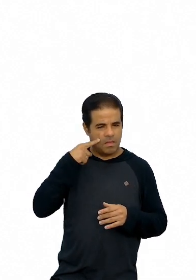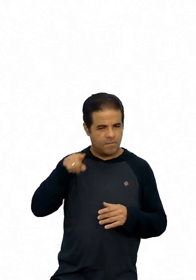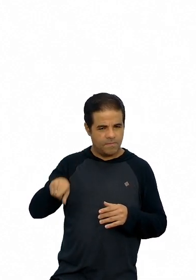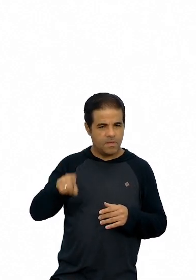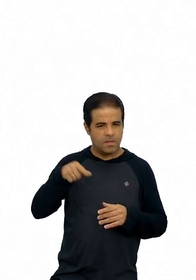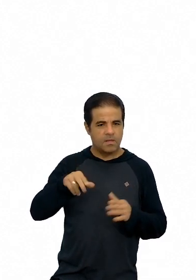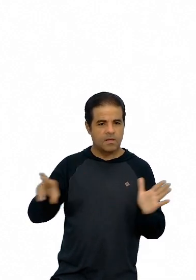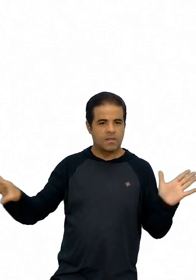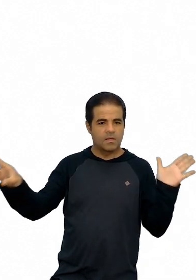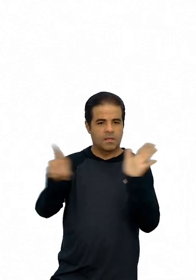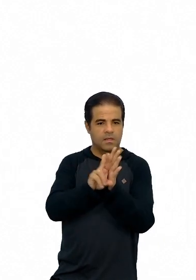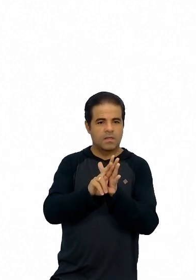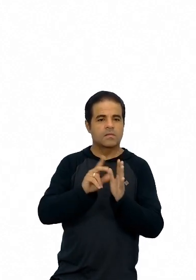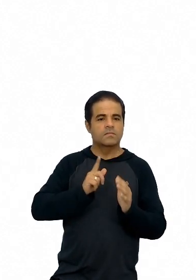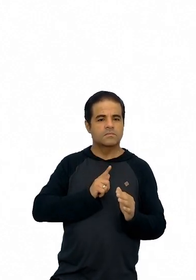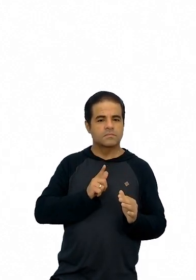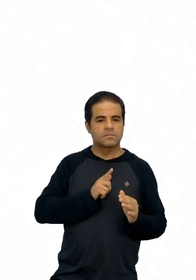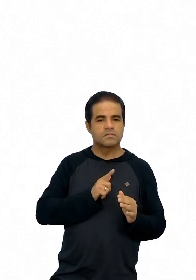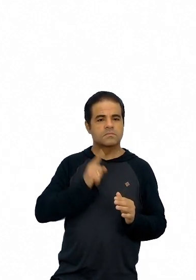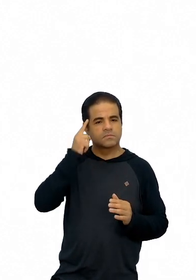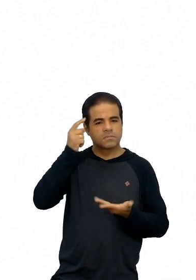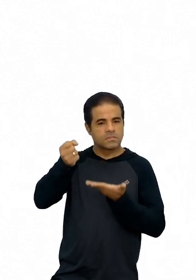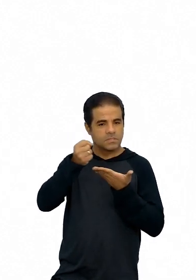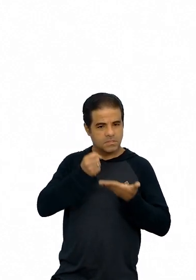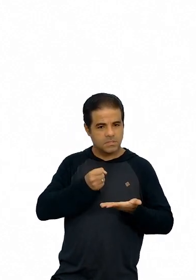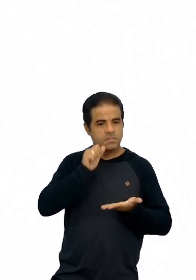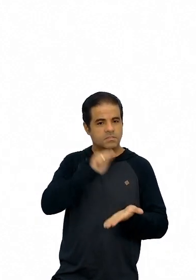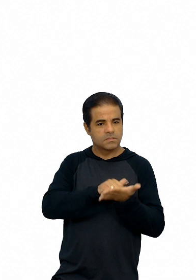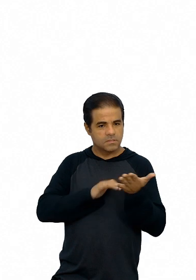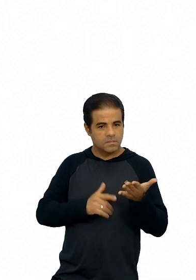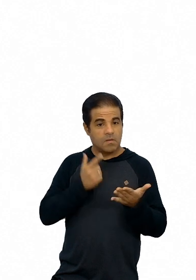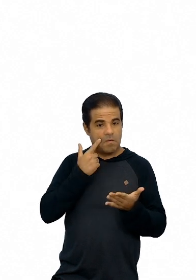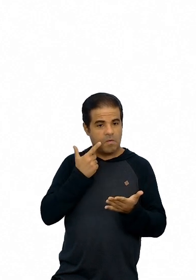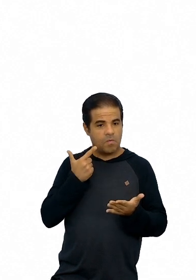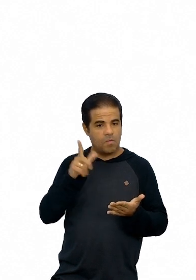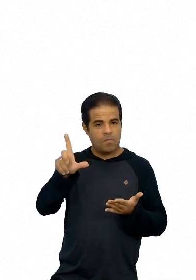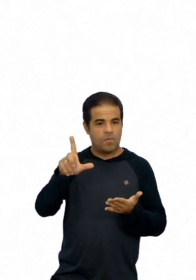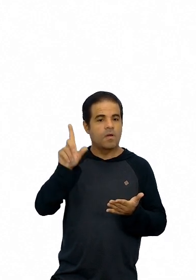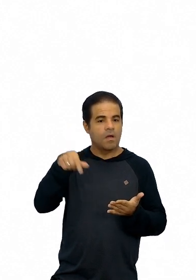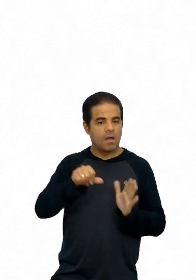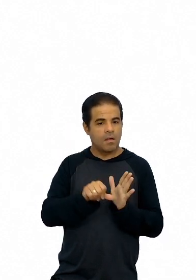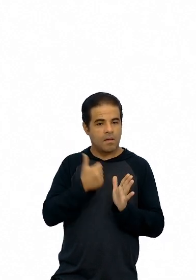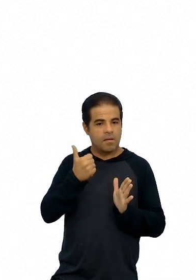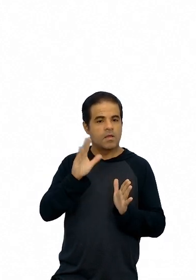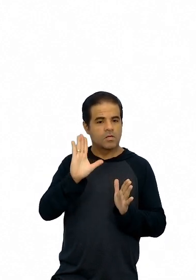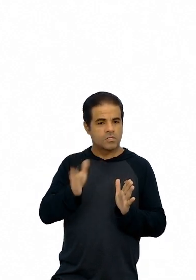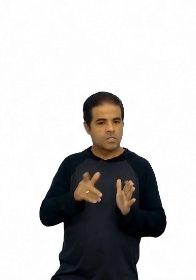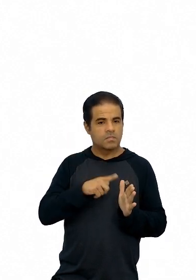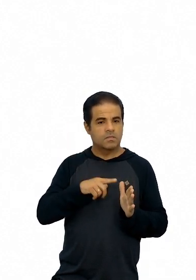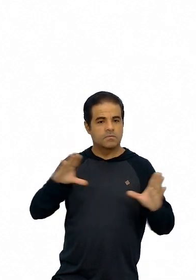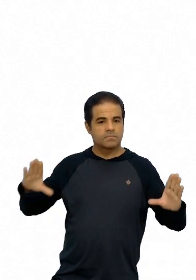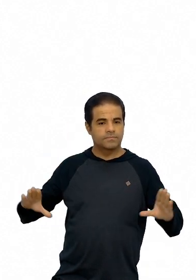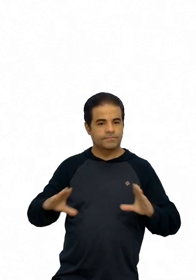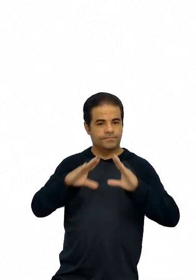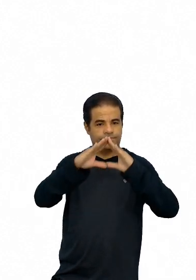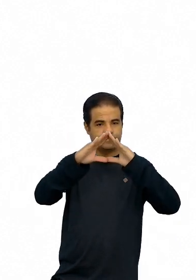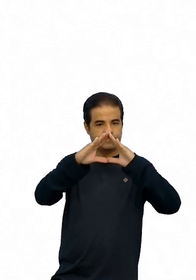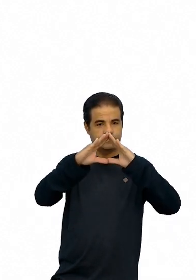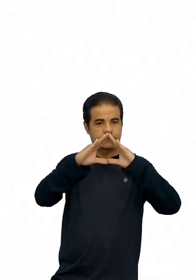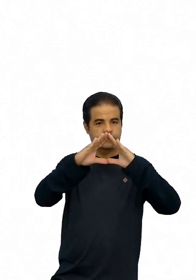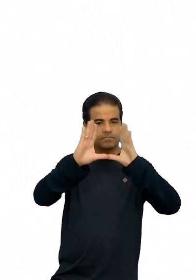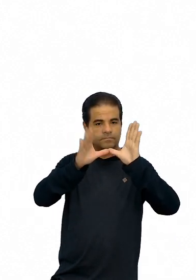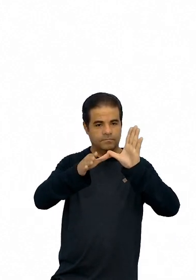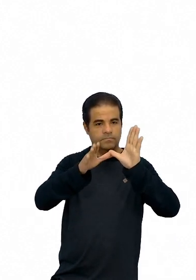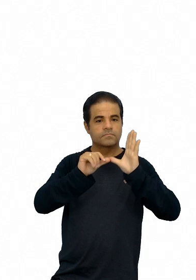essa representação, quando eu trago essa atividade, já é outra, né? Primeiro ali que eu já tenho um triângulo,